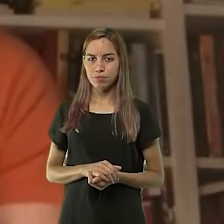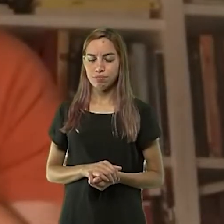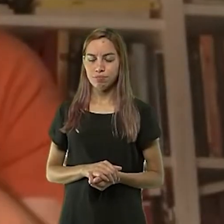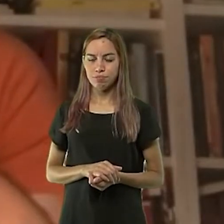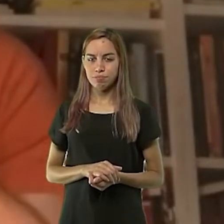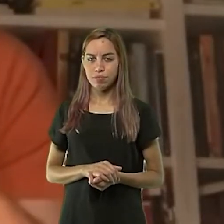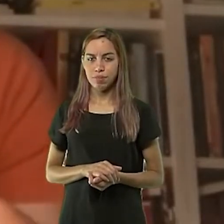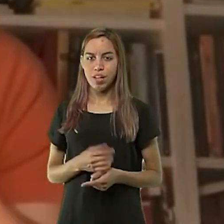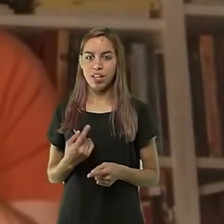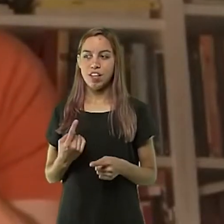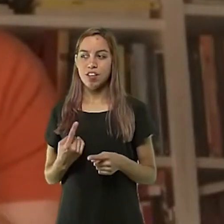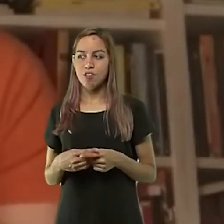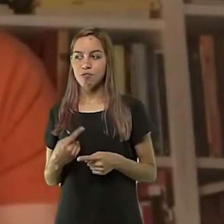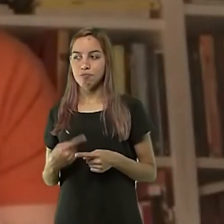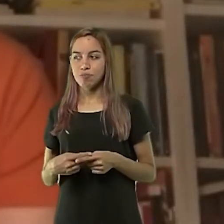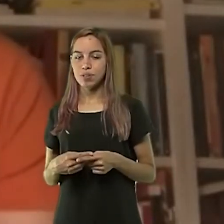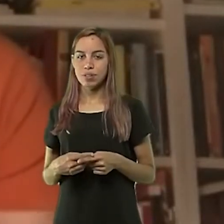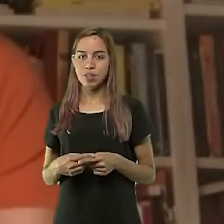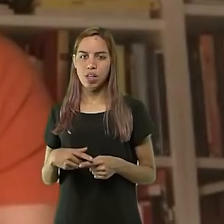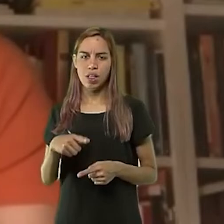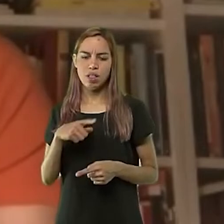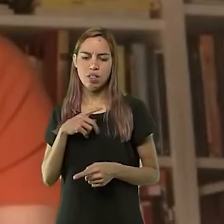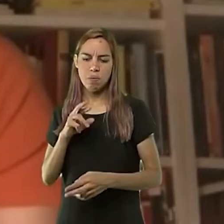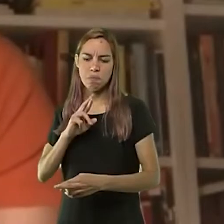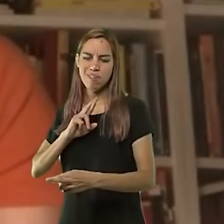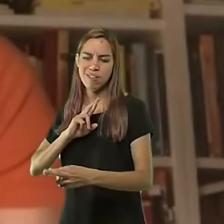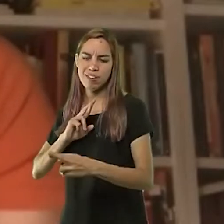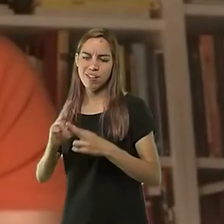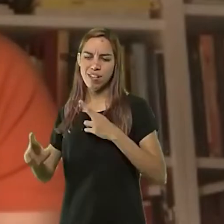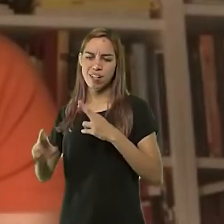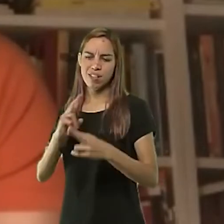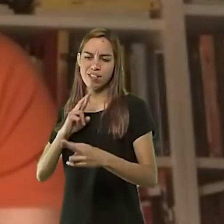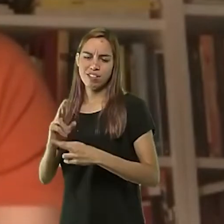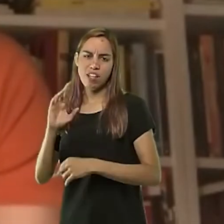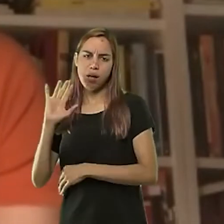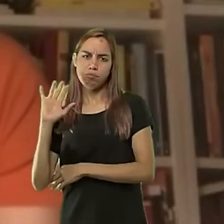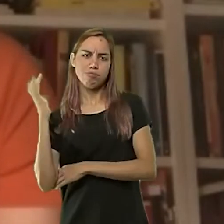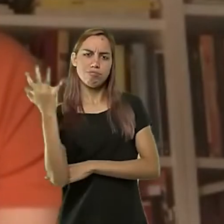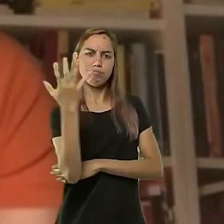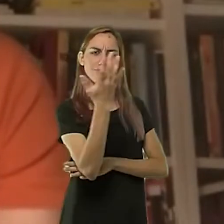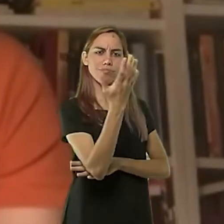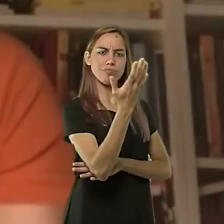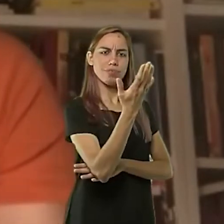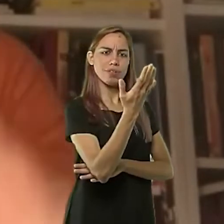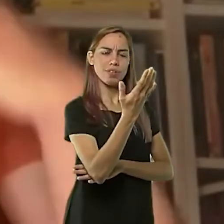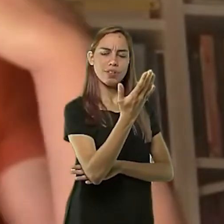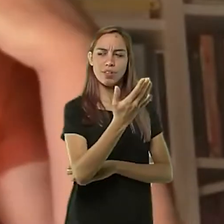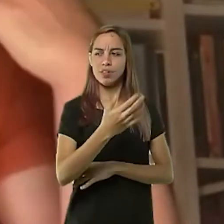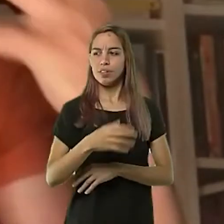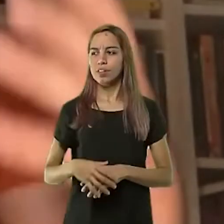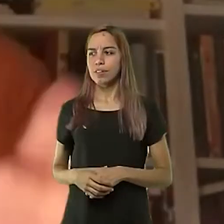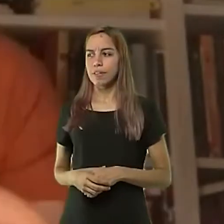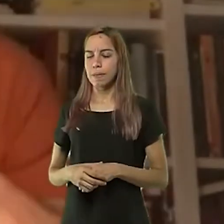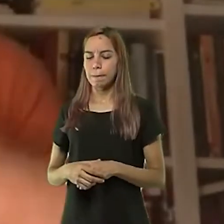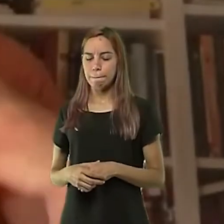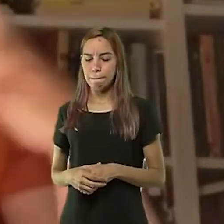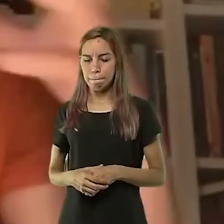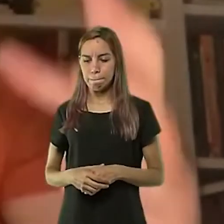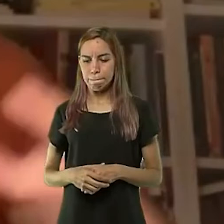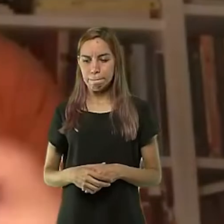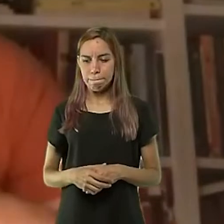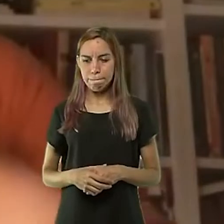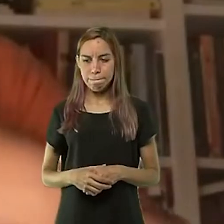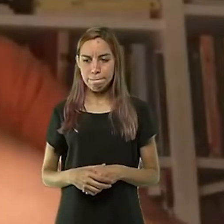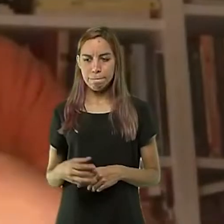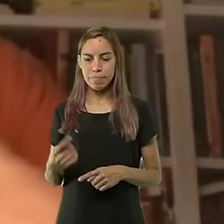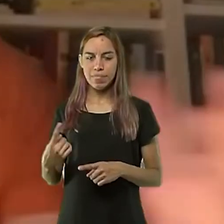enfim, porque há aqui uma relação também muito forte com a natureza, por um lado, mas também e os terrenos, e porque as pessoas